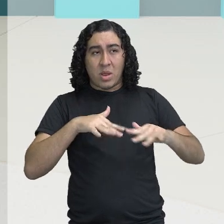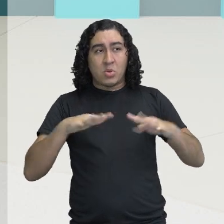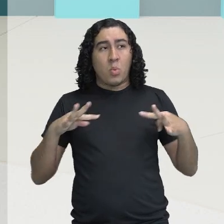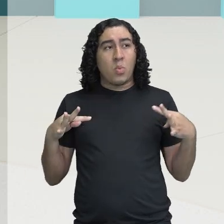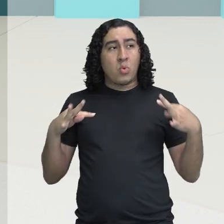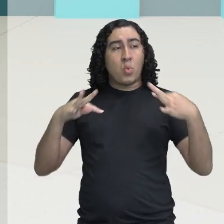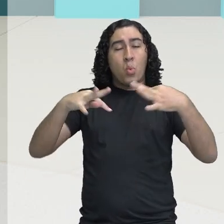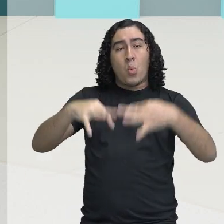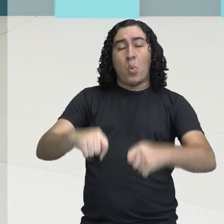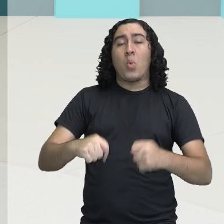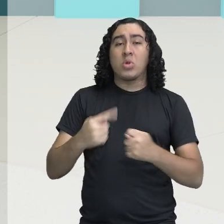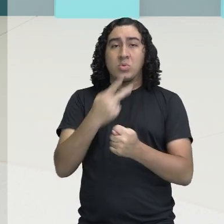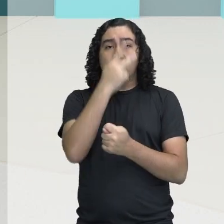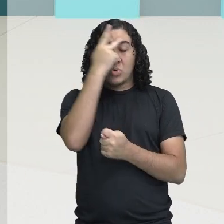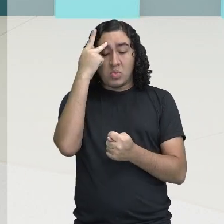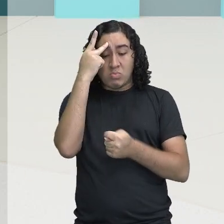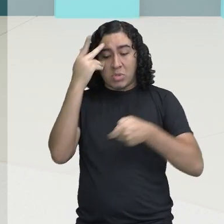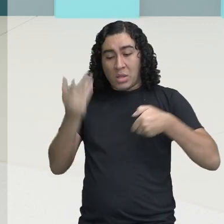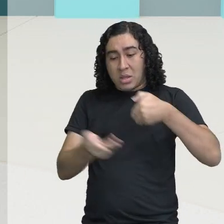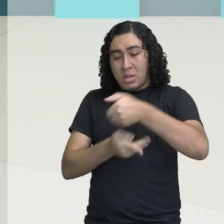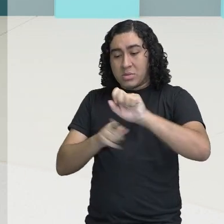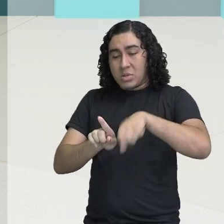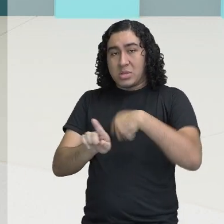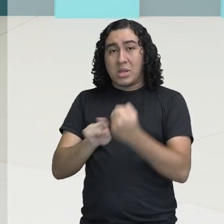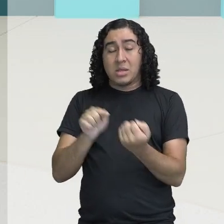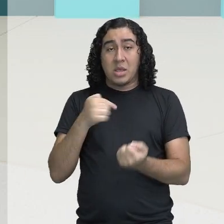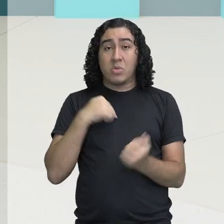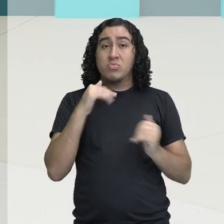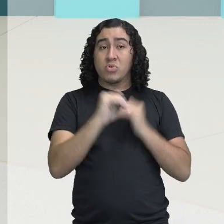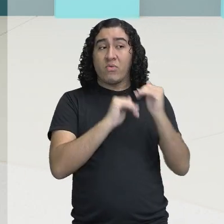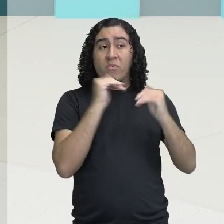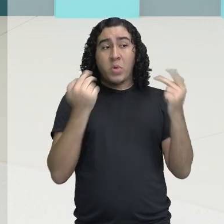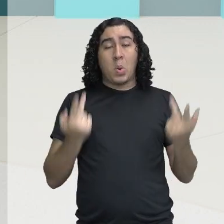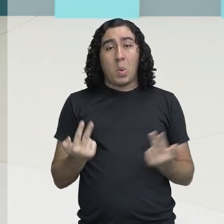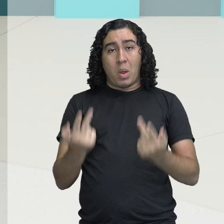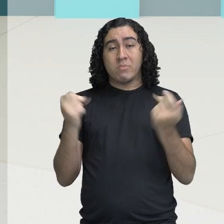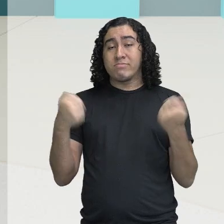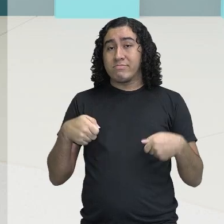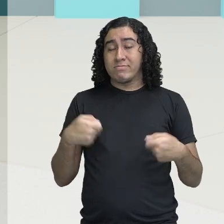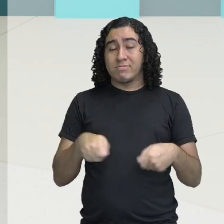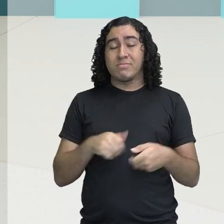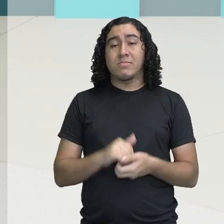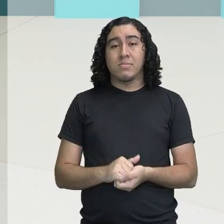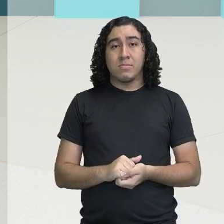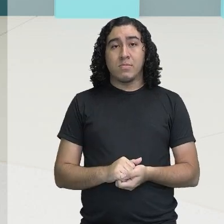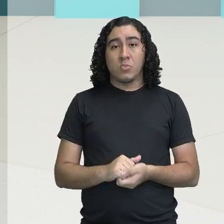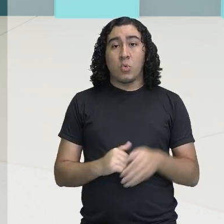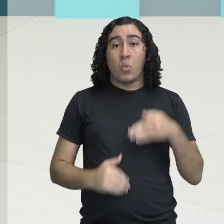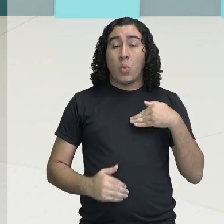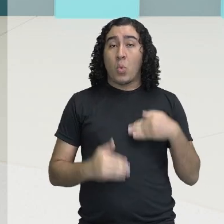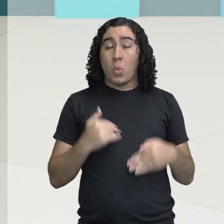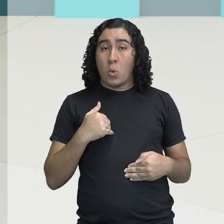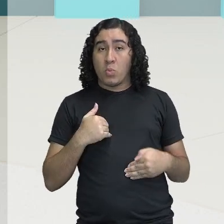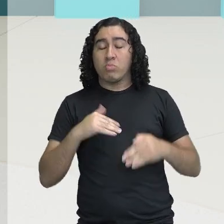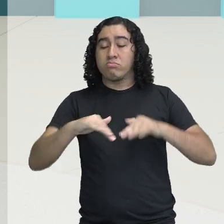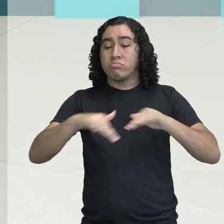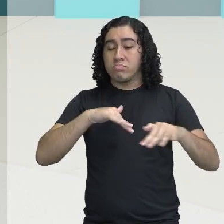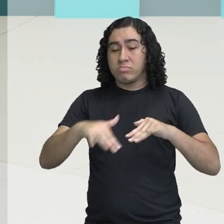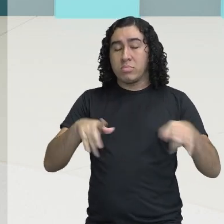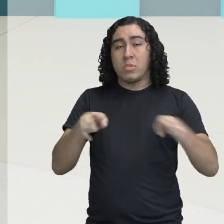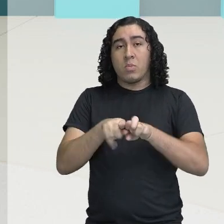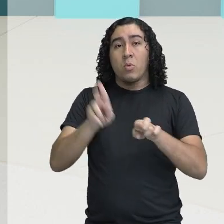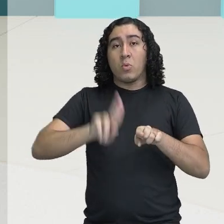o social, eu também vou me desenvolvendo. Então, é uma necessidade. Esse corpo se movimenta